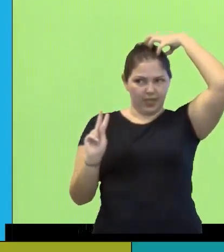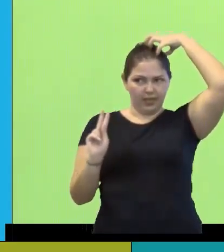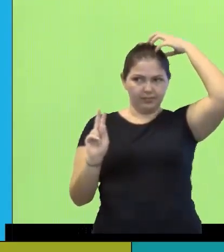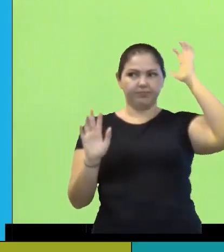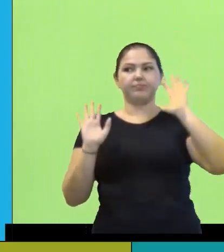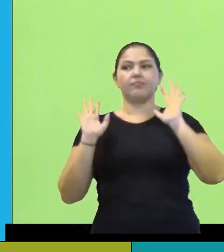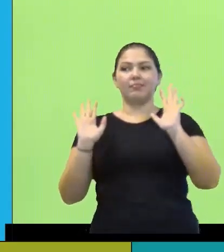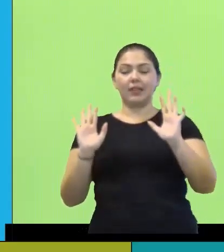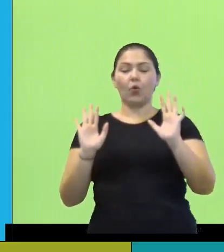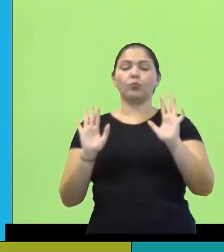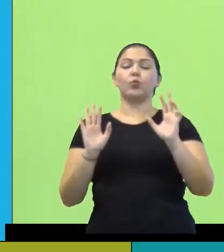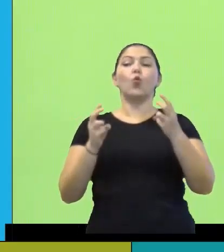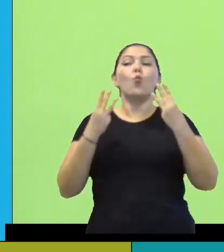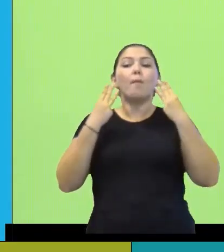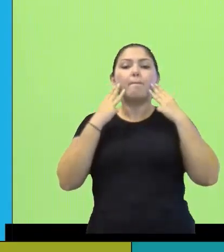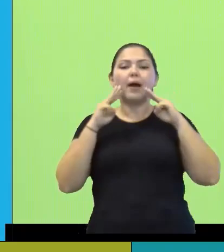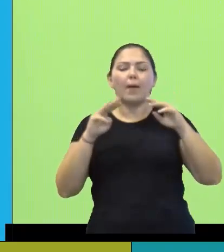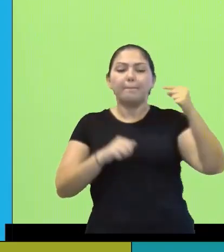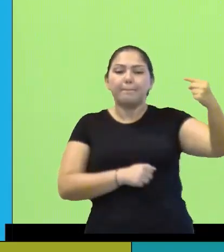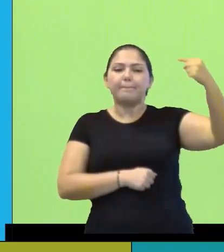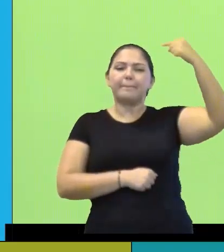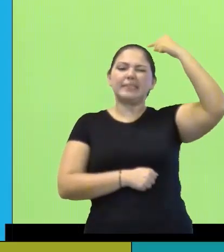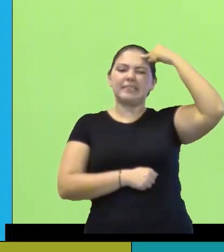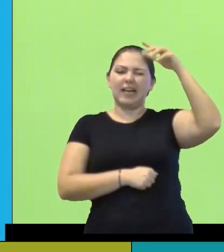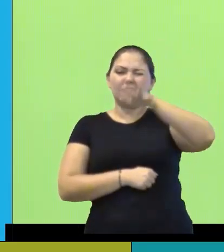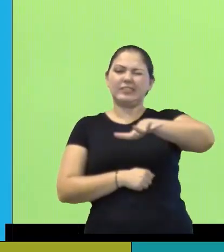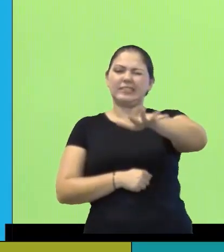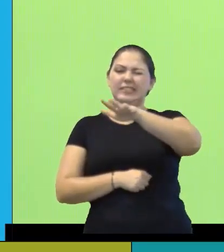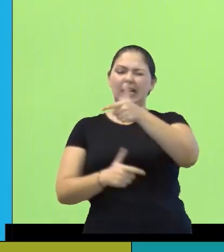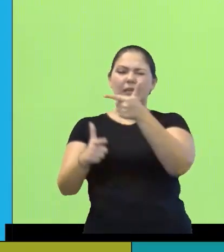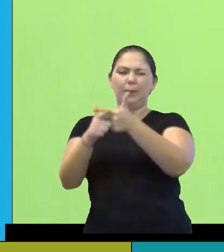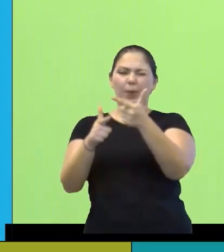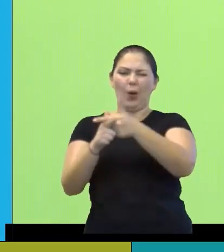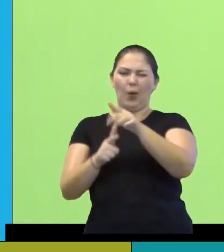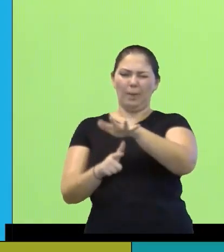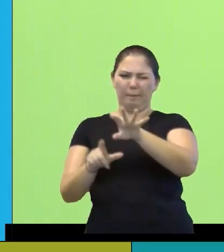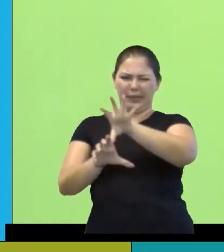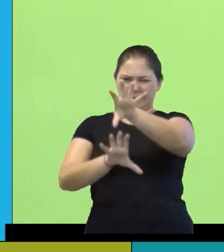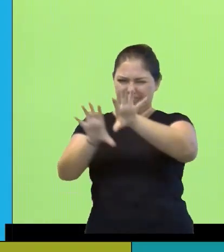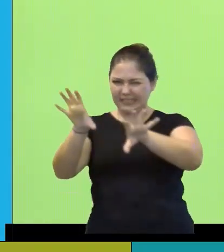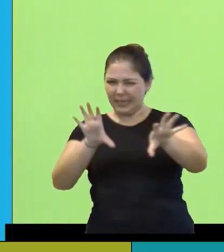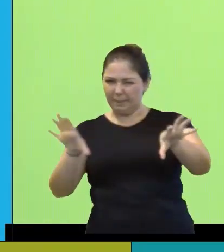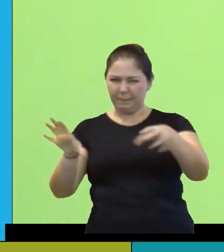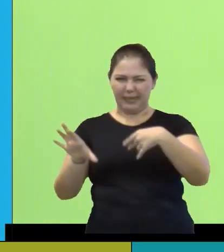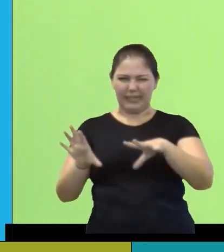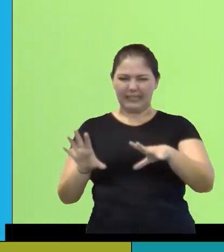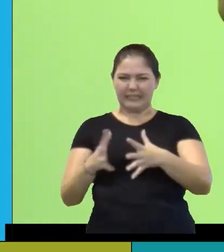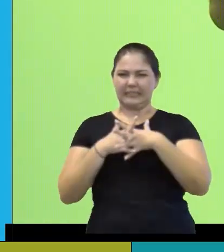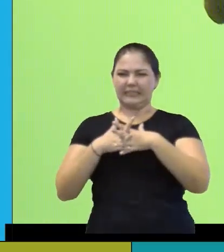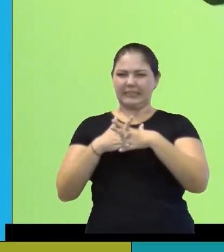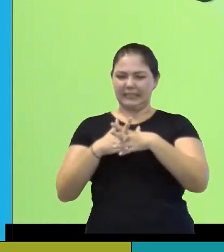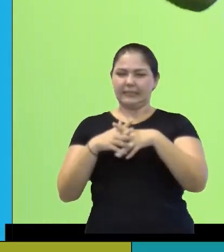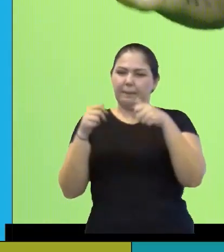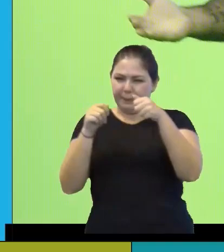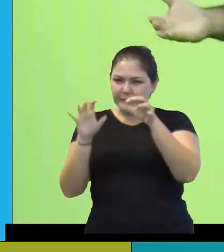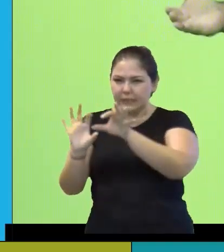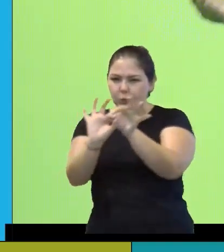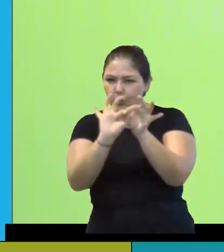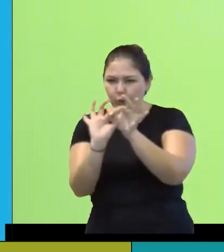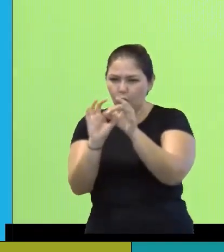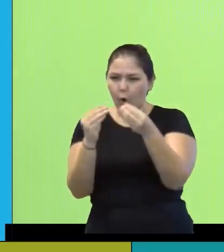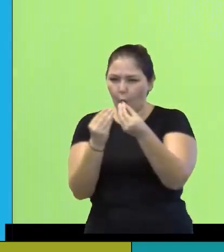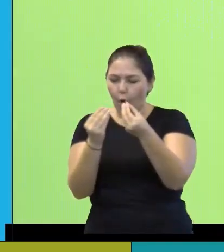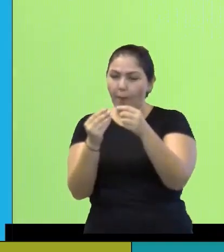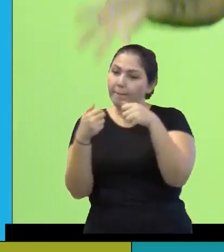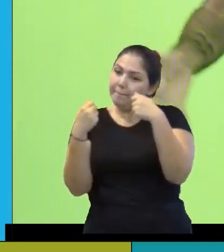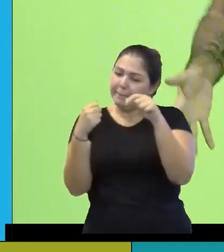ele entendia que a única saída para a Itália era o absolutismo. Olha, eu não vejo outra saída, não